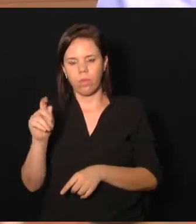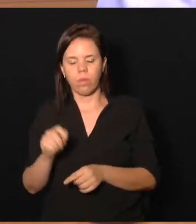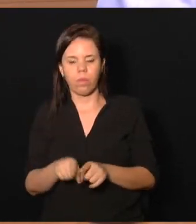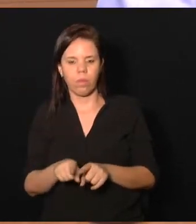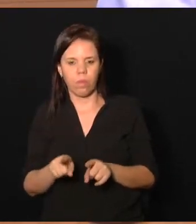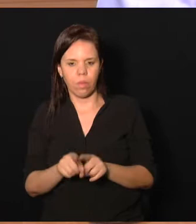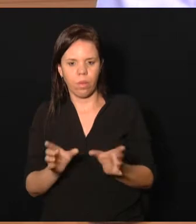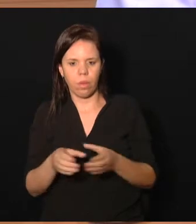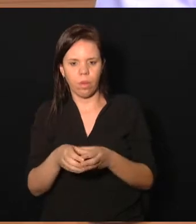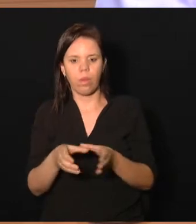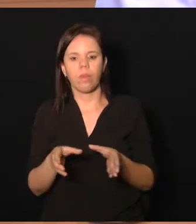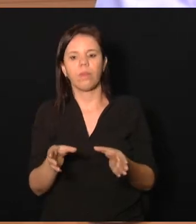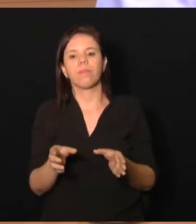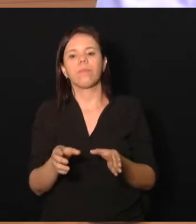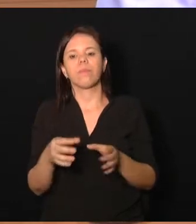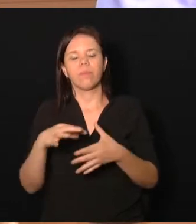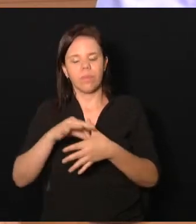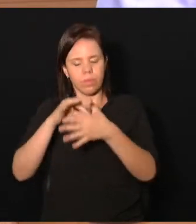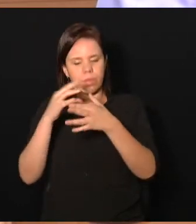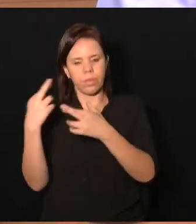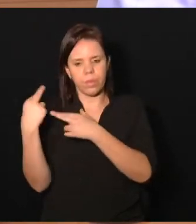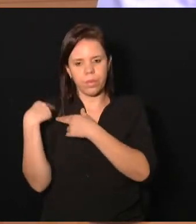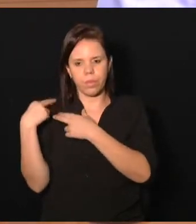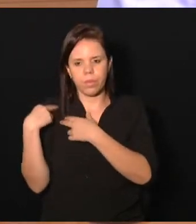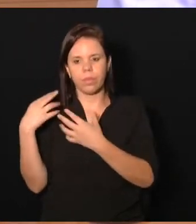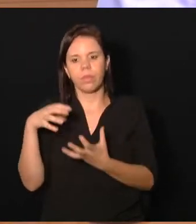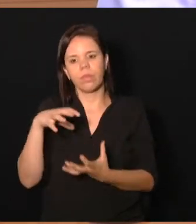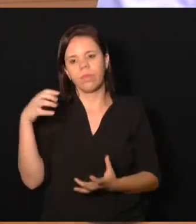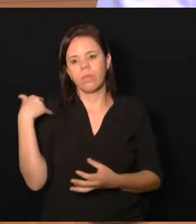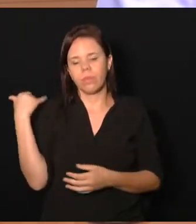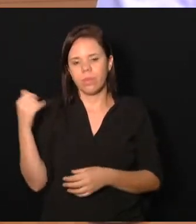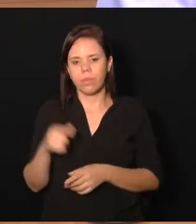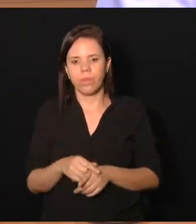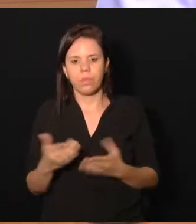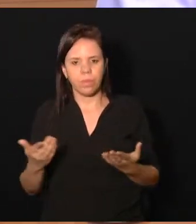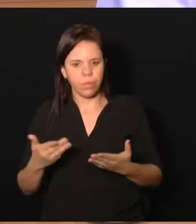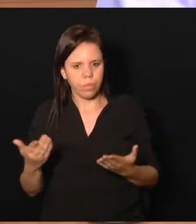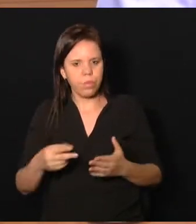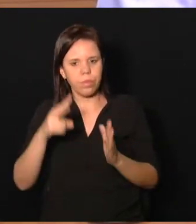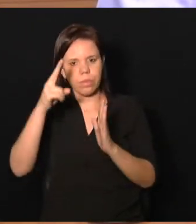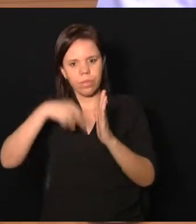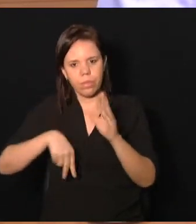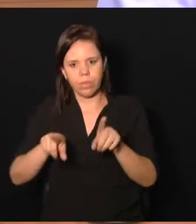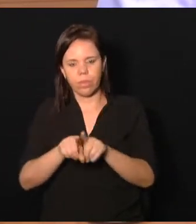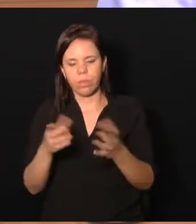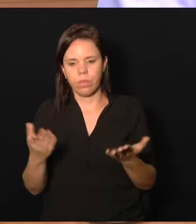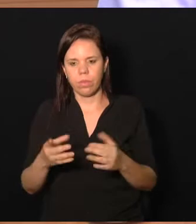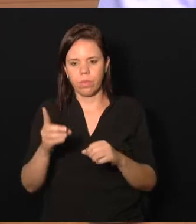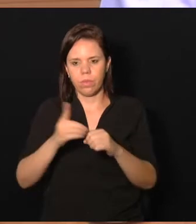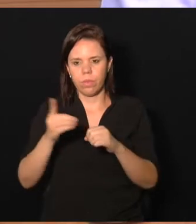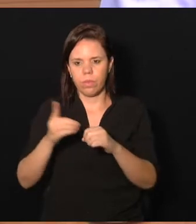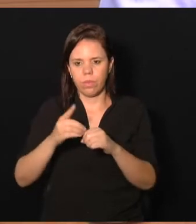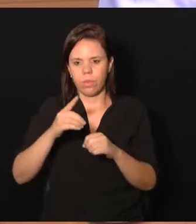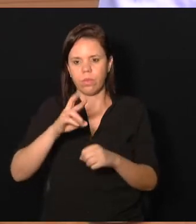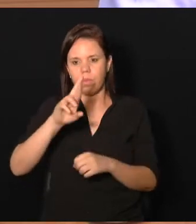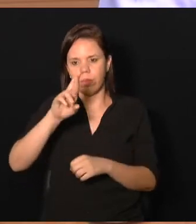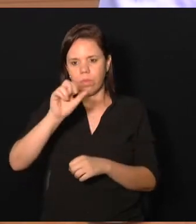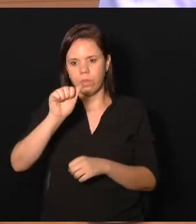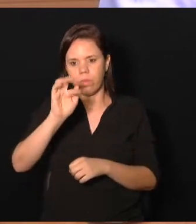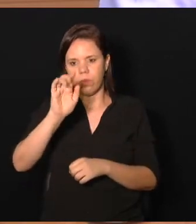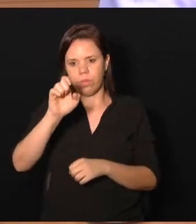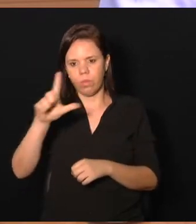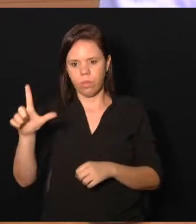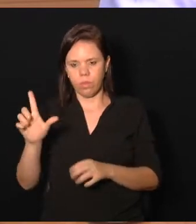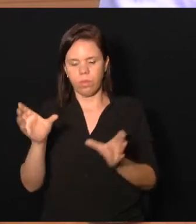Idoso. E o nosso projetor, hoje, o Dr. Rafael Jorge Thanos, presidente da Comissão